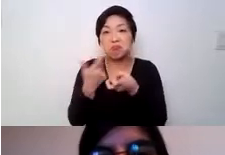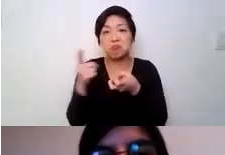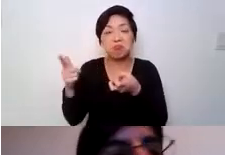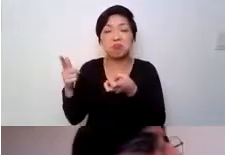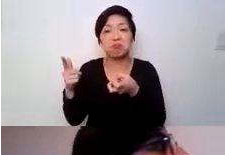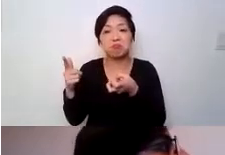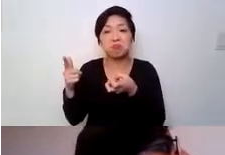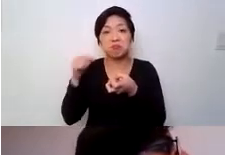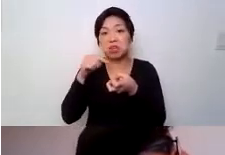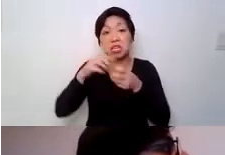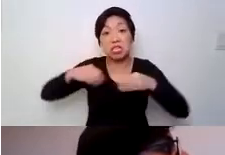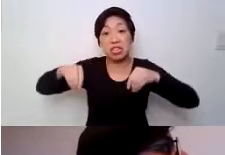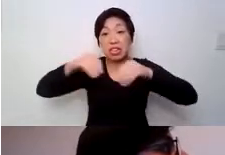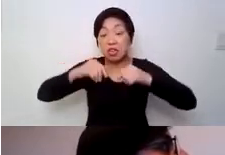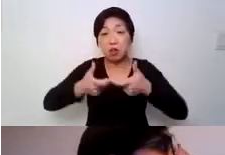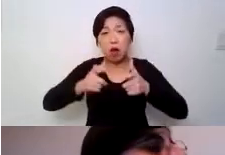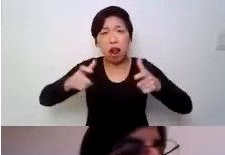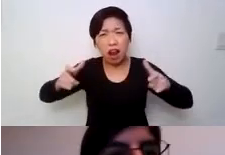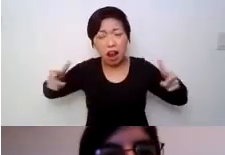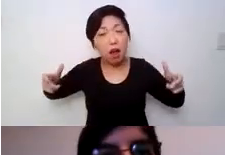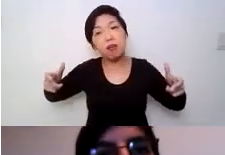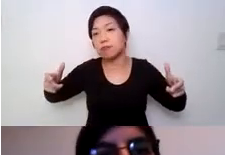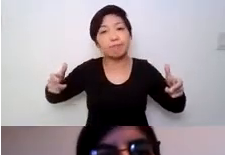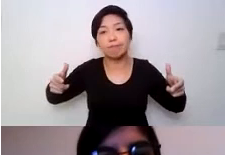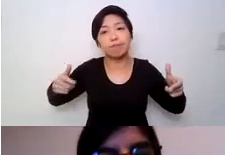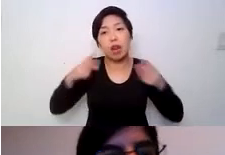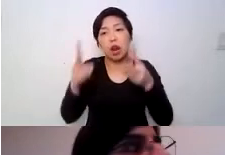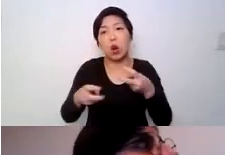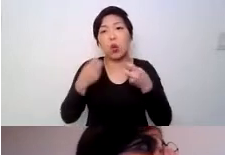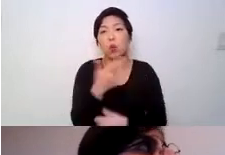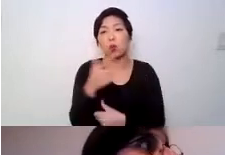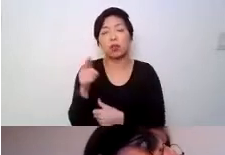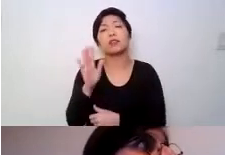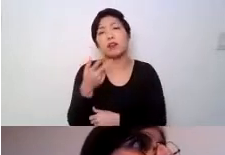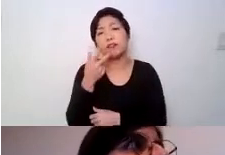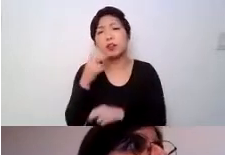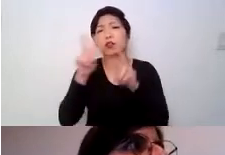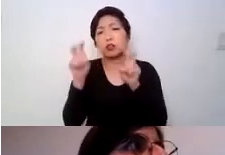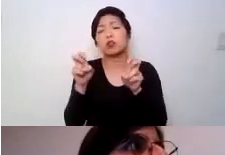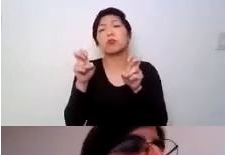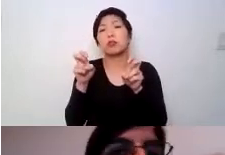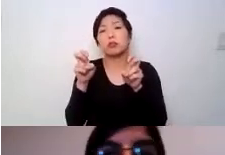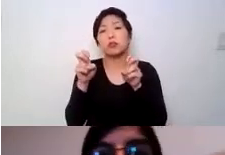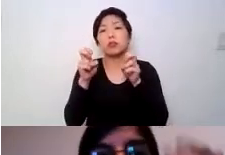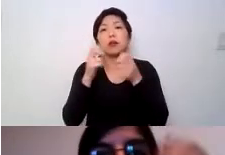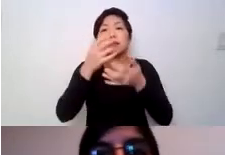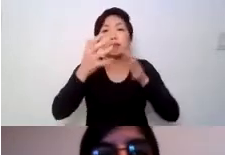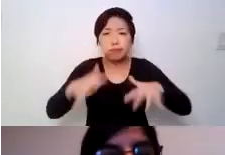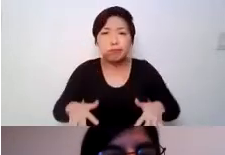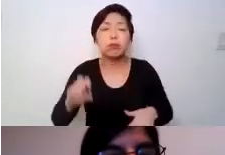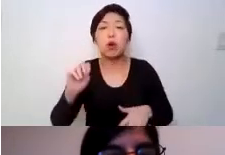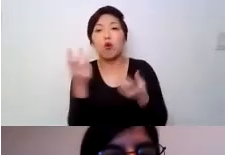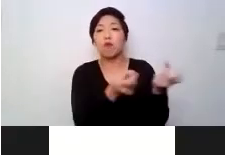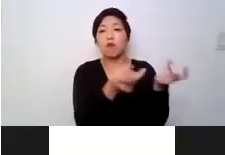terreno gigante já se falou em demolir os cemitérios transformar em parques ou venda